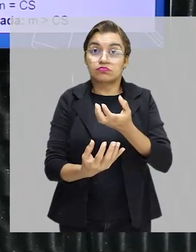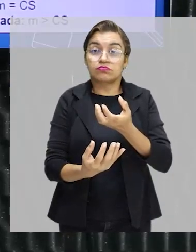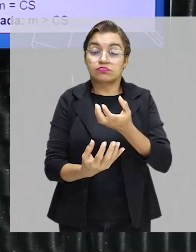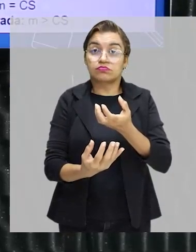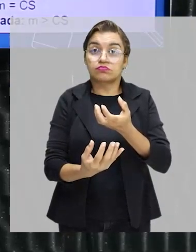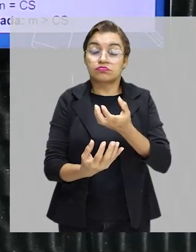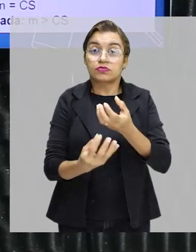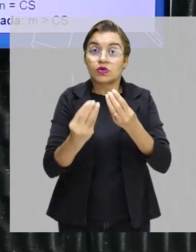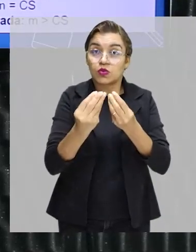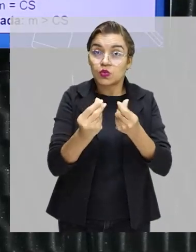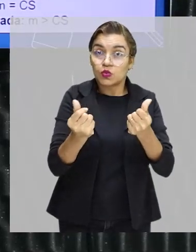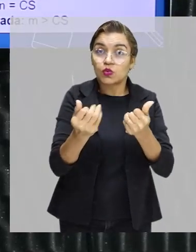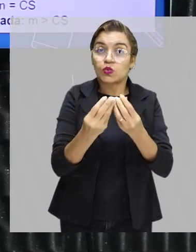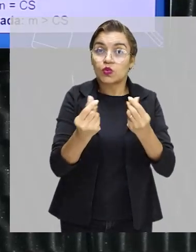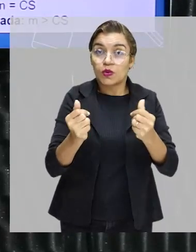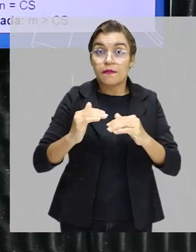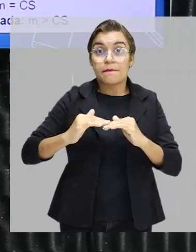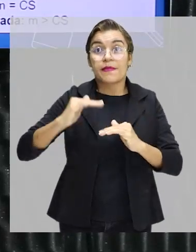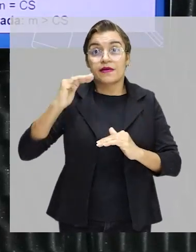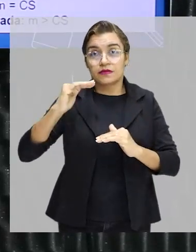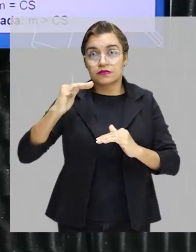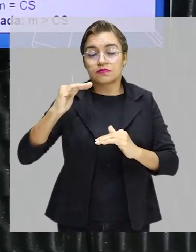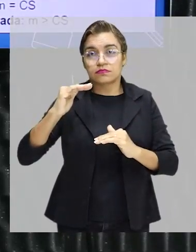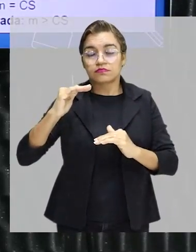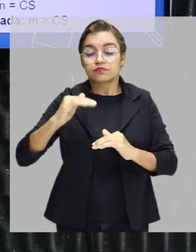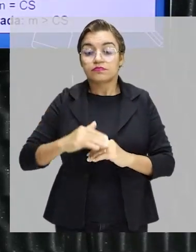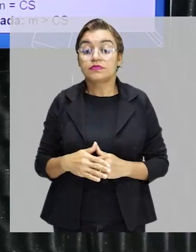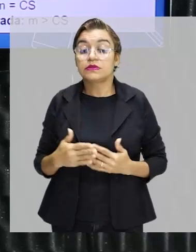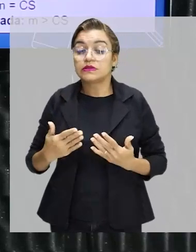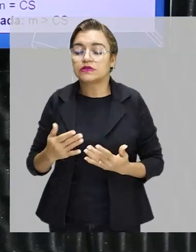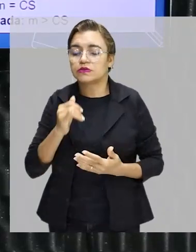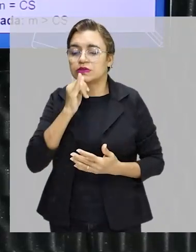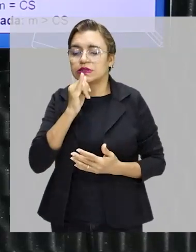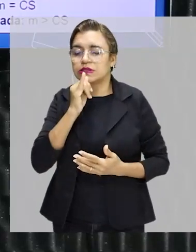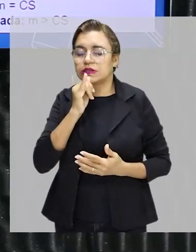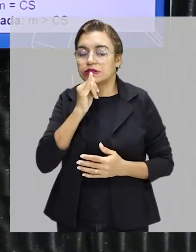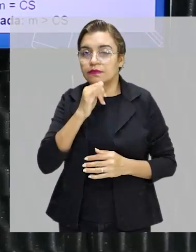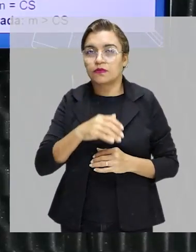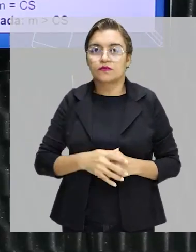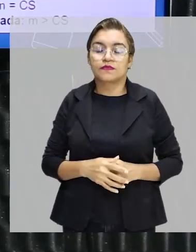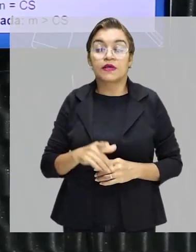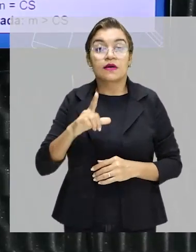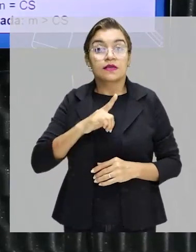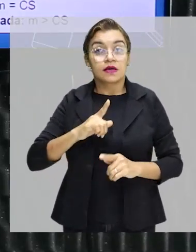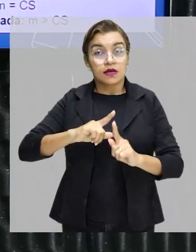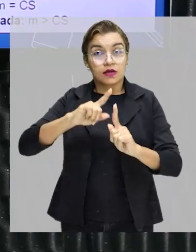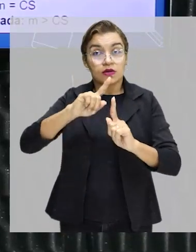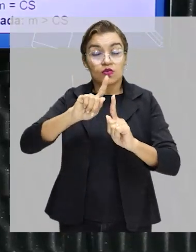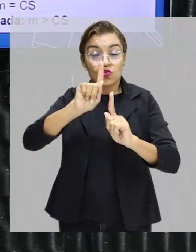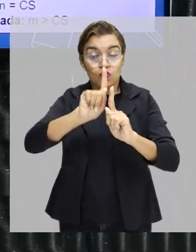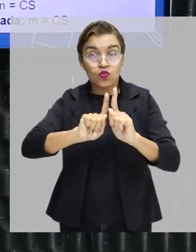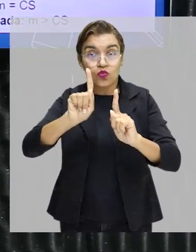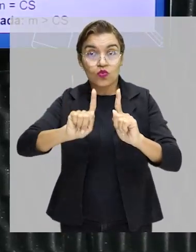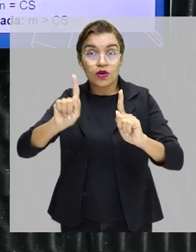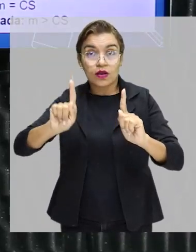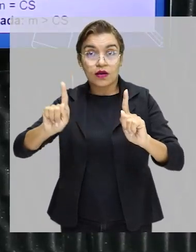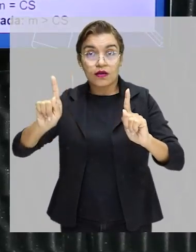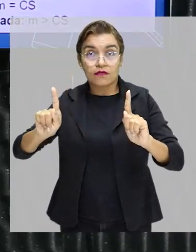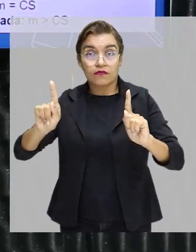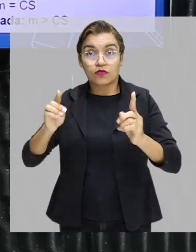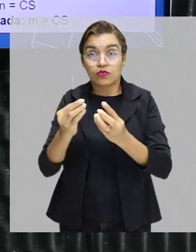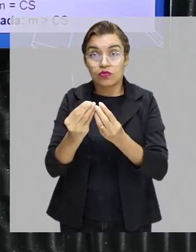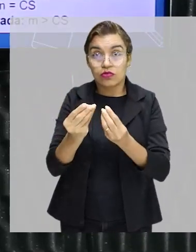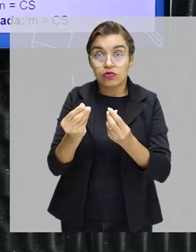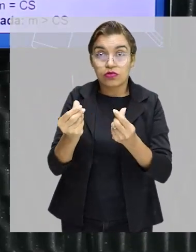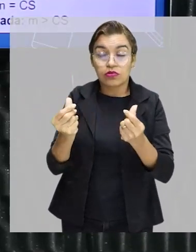substância. Normalmente, geralmente é assim, né? Tanto é que podemos montar um gráfico de solubilidade